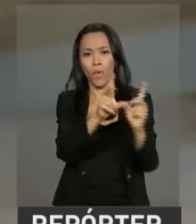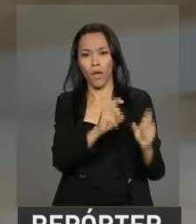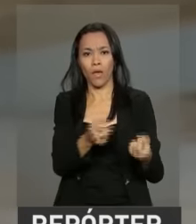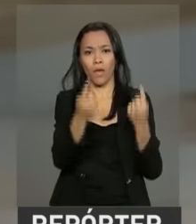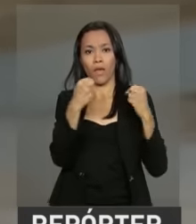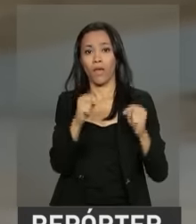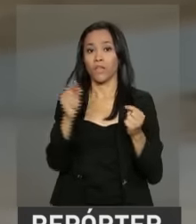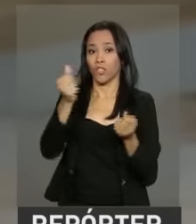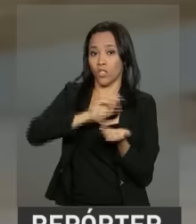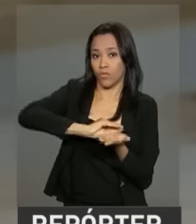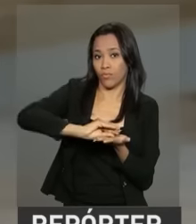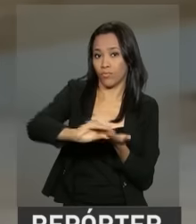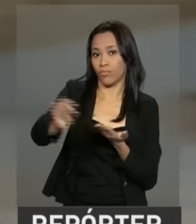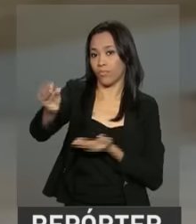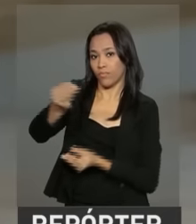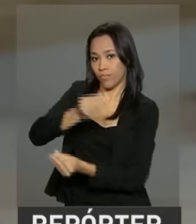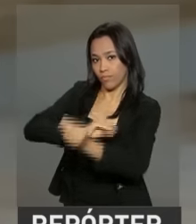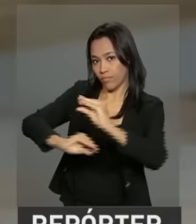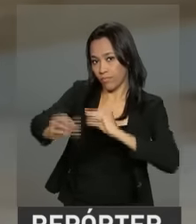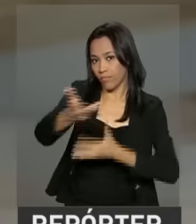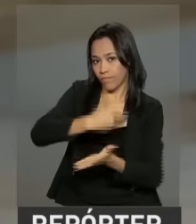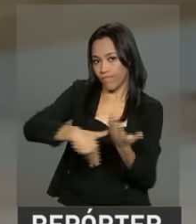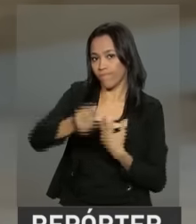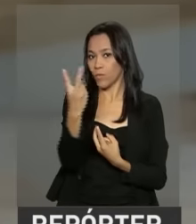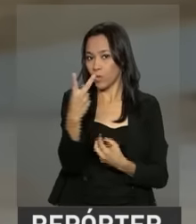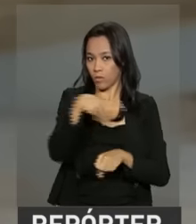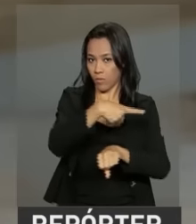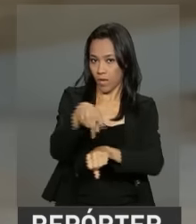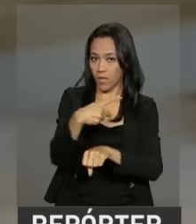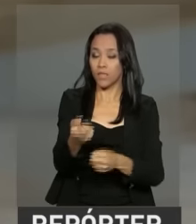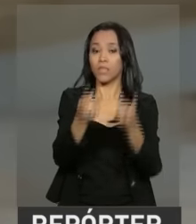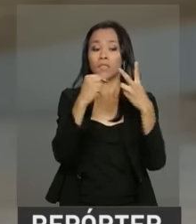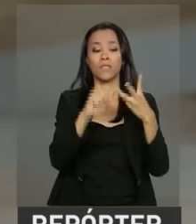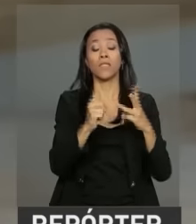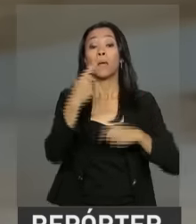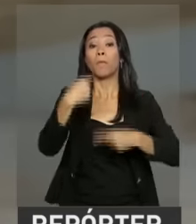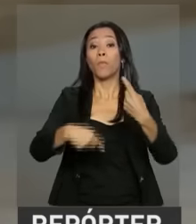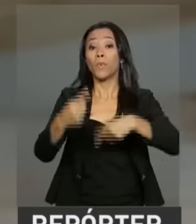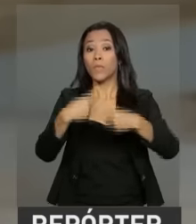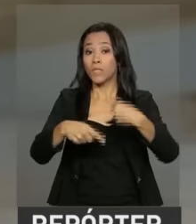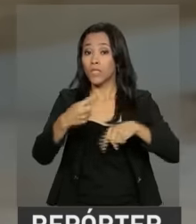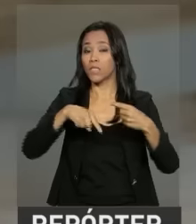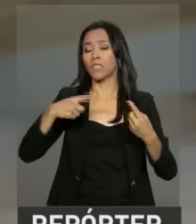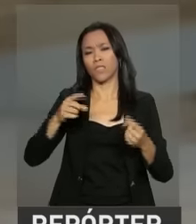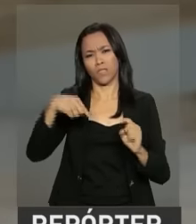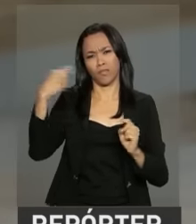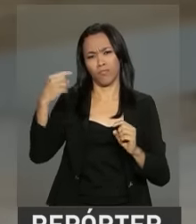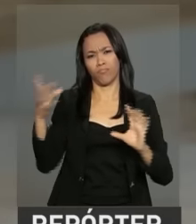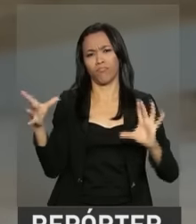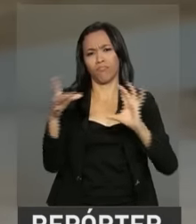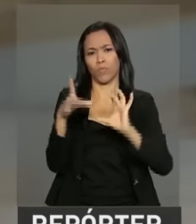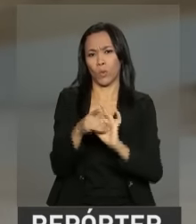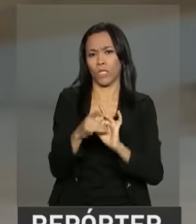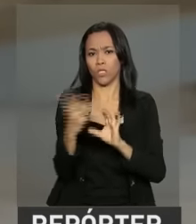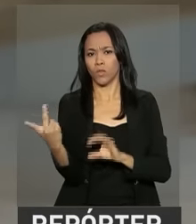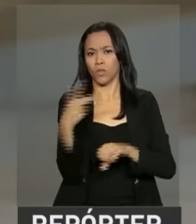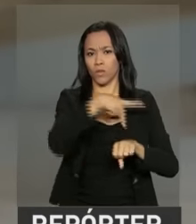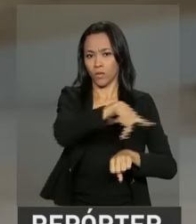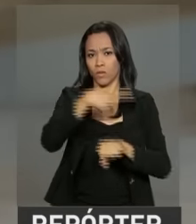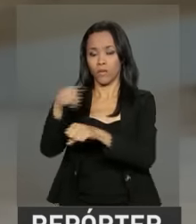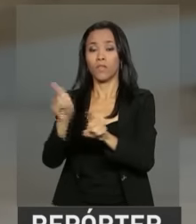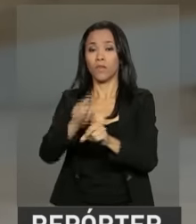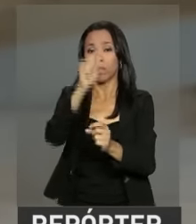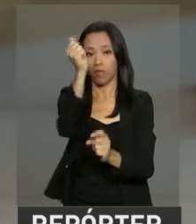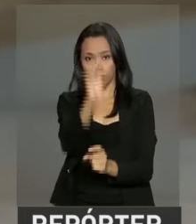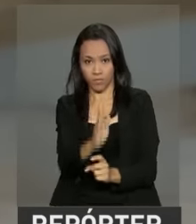investimentos entre os dois países além de políticas regionais e globais o Ministro das relações exteriores